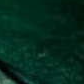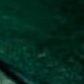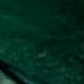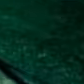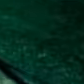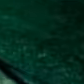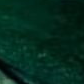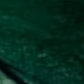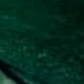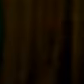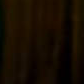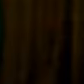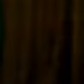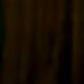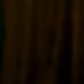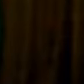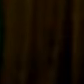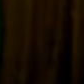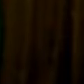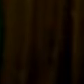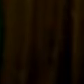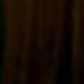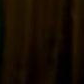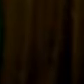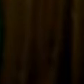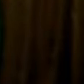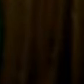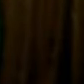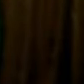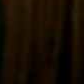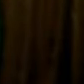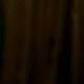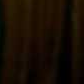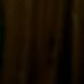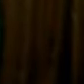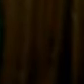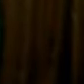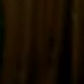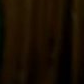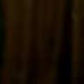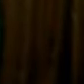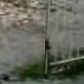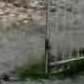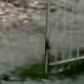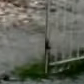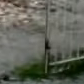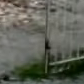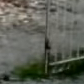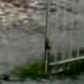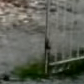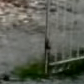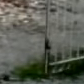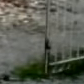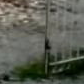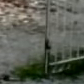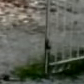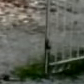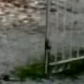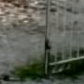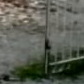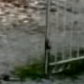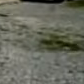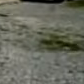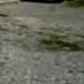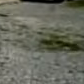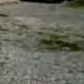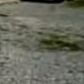Vargas 854, tendo como idealizador e fundador o pastor Milton Silveira Medeiros, onde juntamente com um grupo de